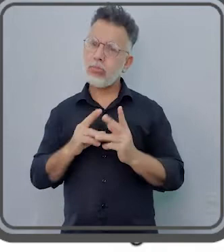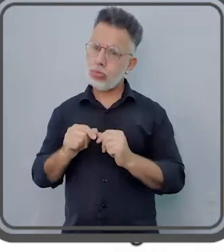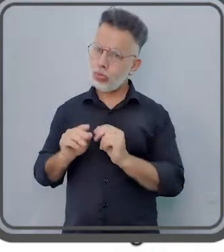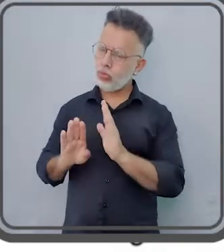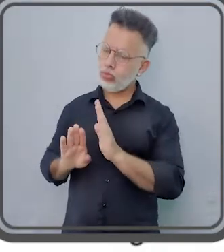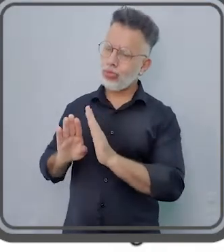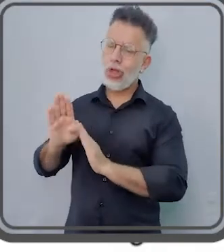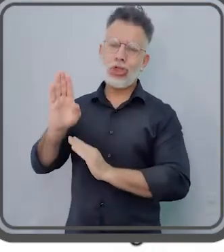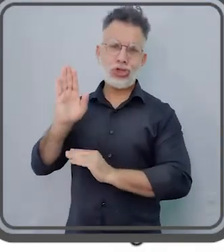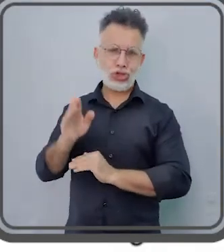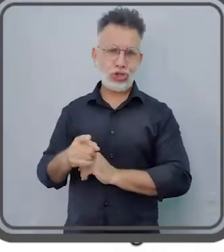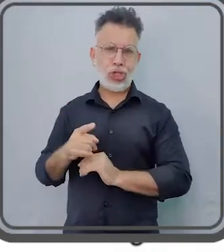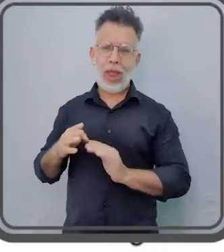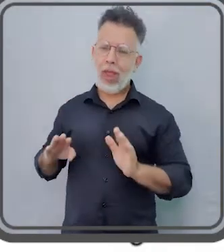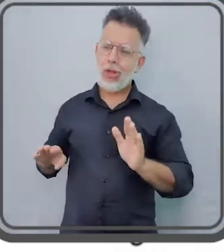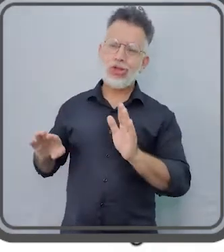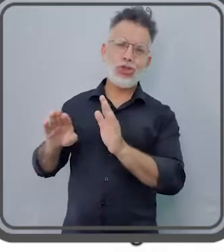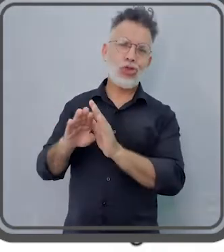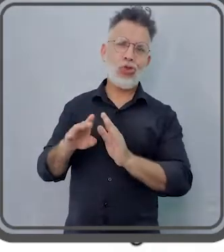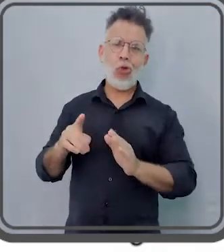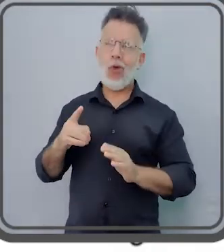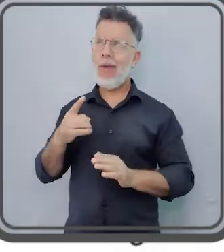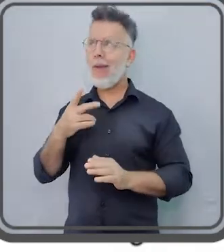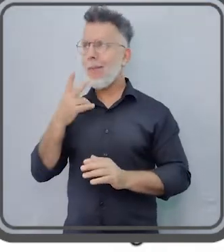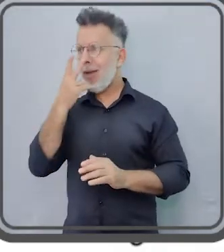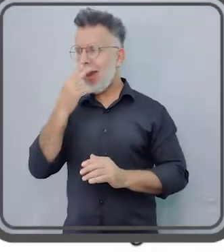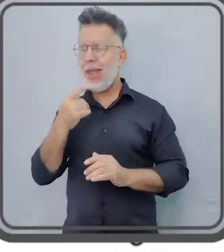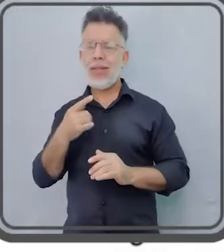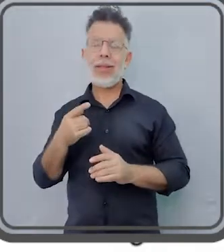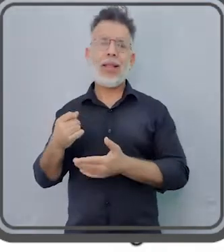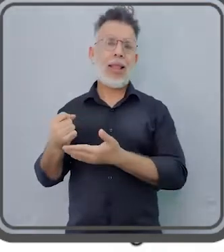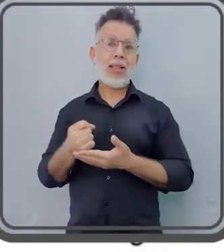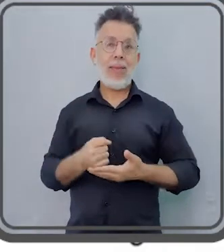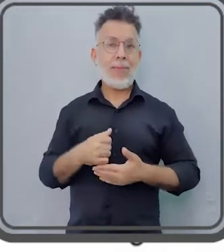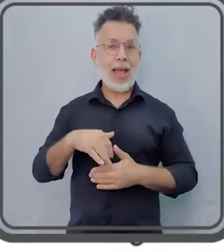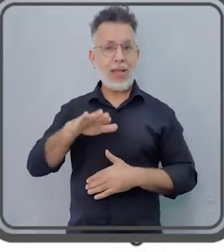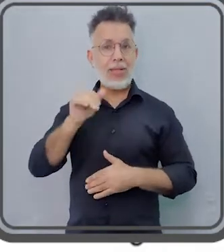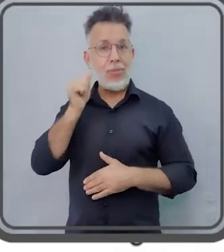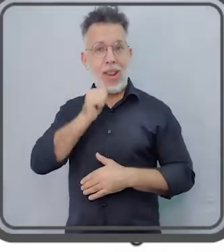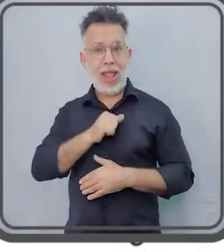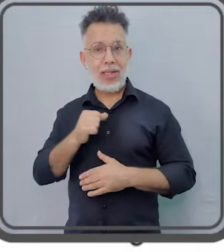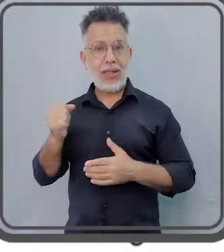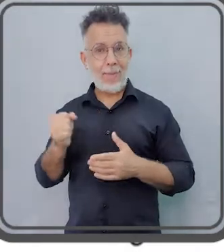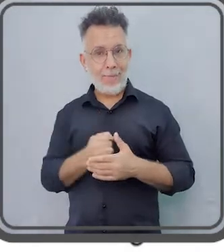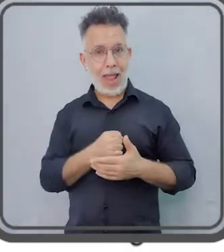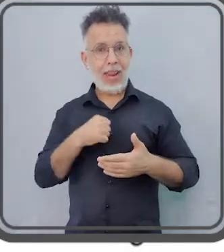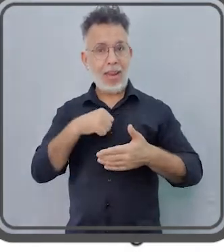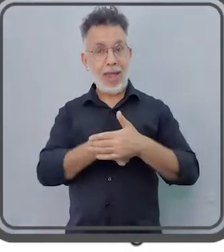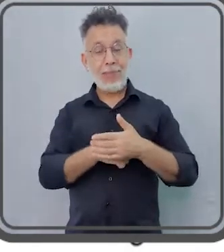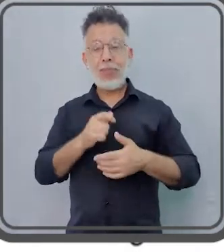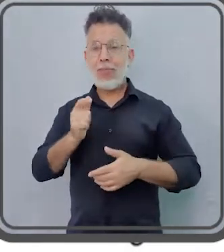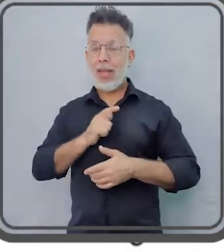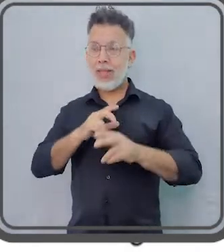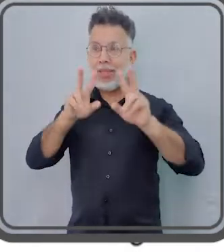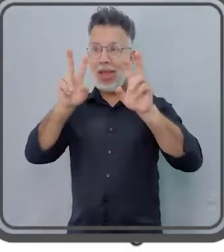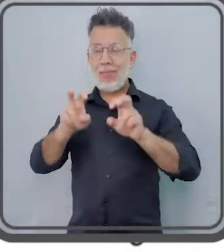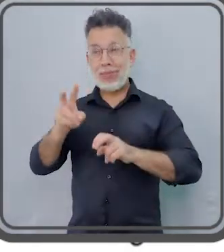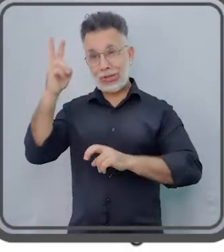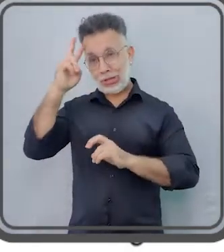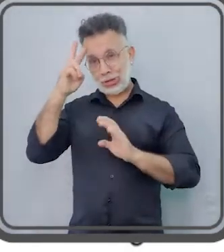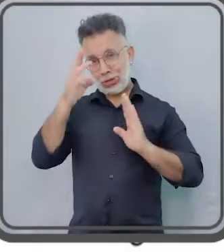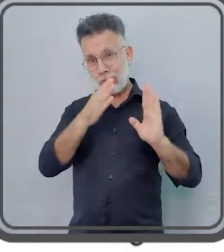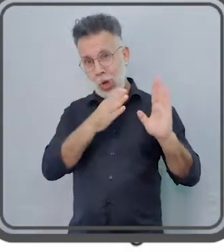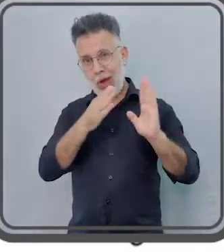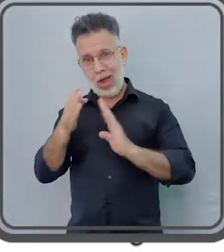chegou, agora é só trazer mais mulheres para esses espaços. Mas, em termos de visão histórica, é isso. Então, por consequência,